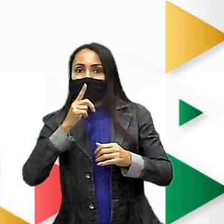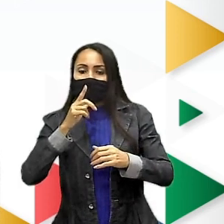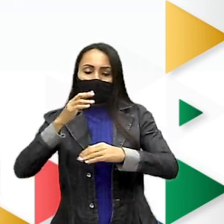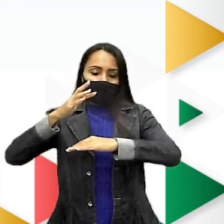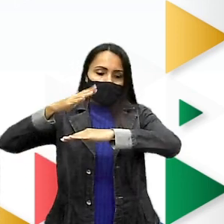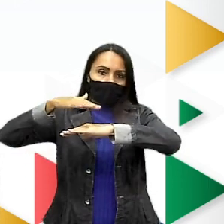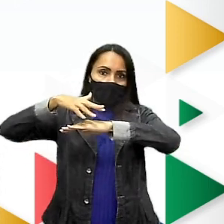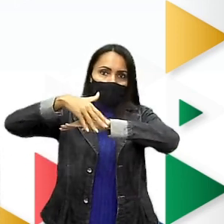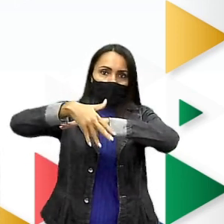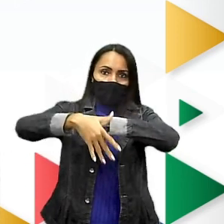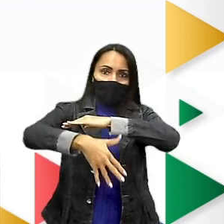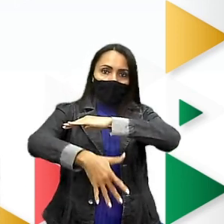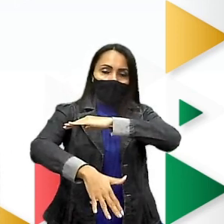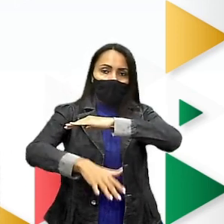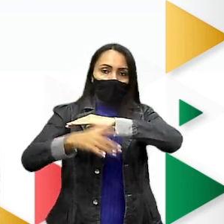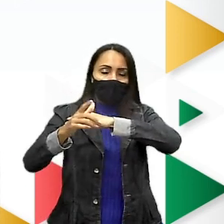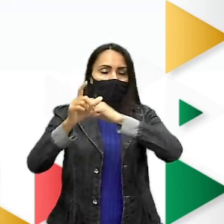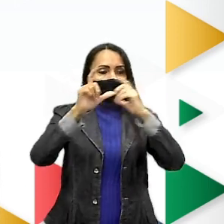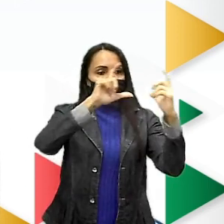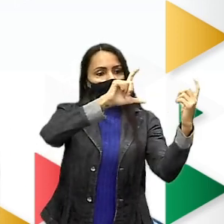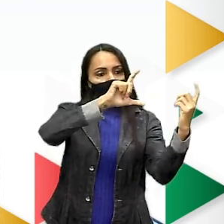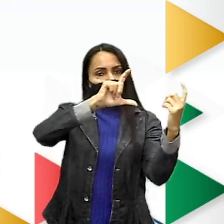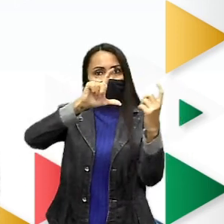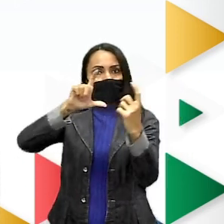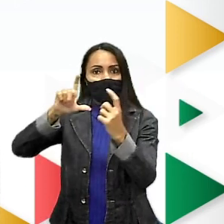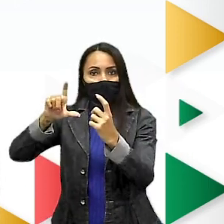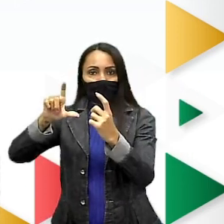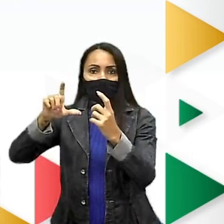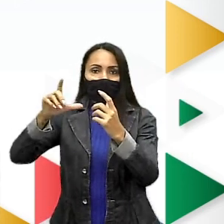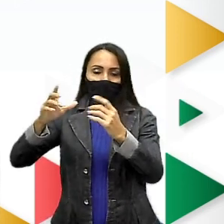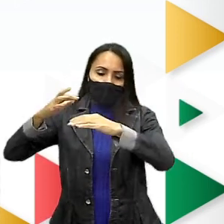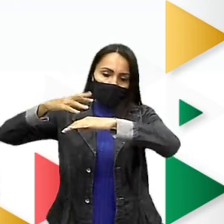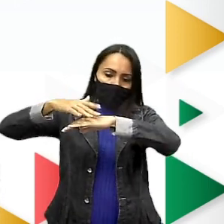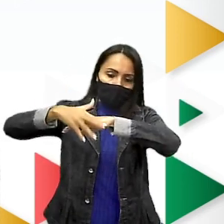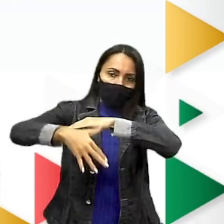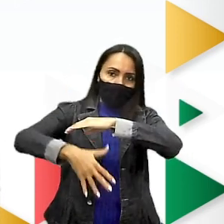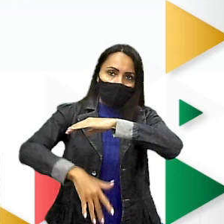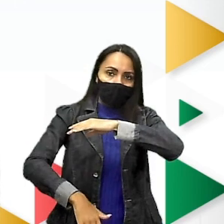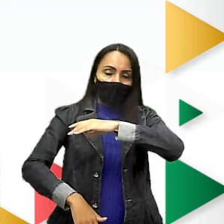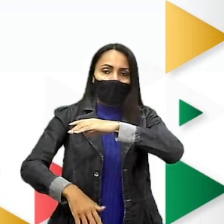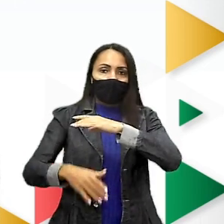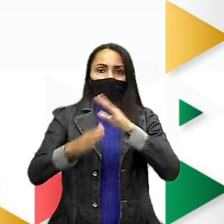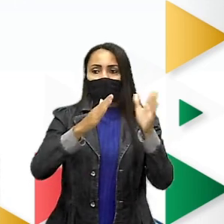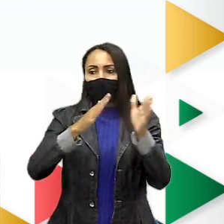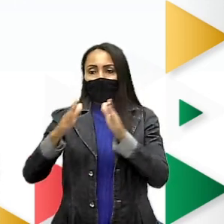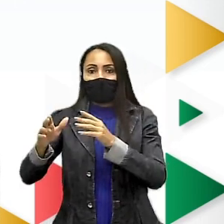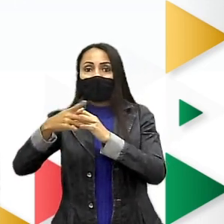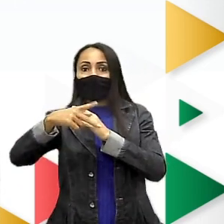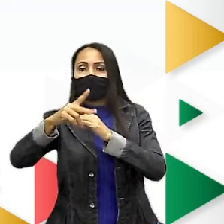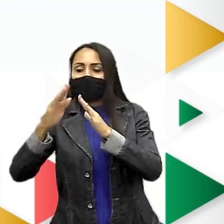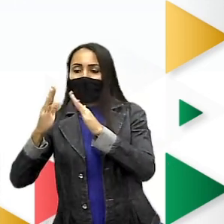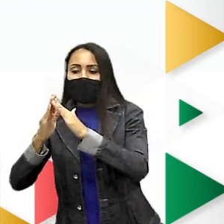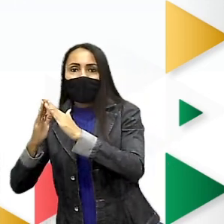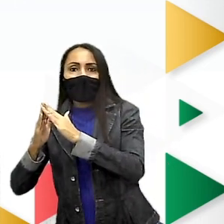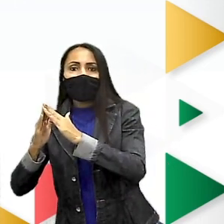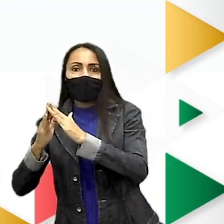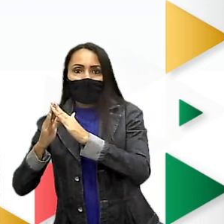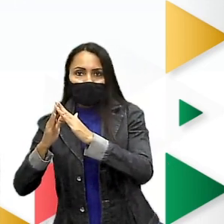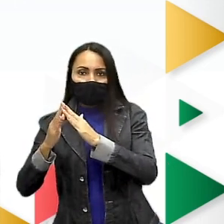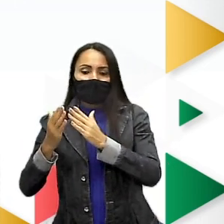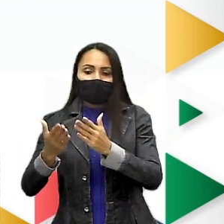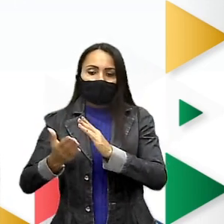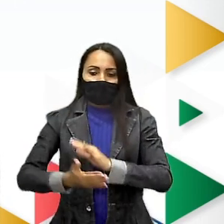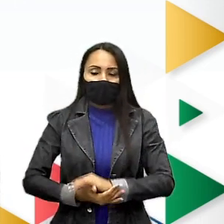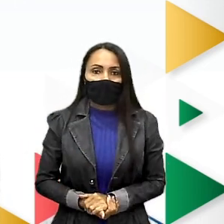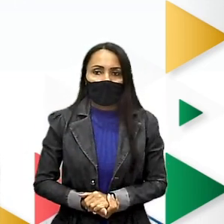pelas turbinas, ela possivelmente vai gerar e diretamente indo para a tua casa. E aí, se gerar